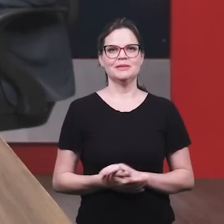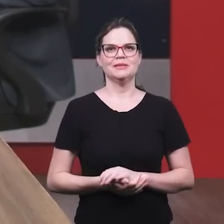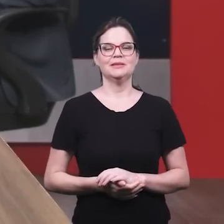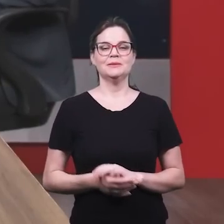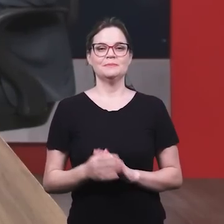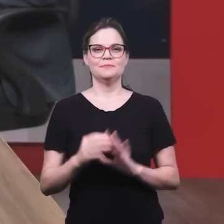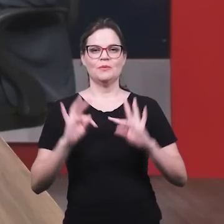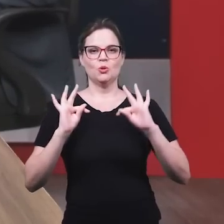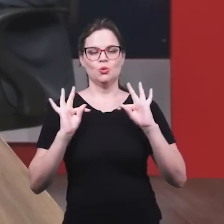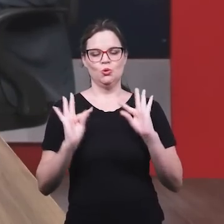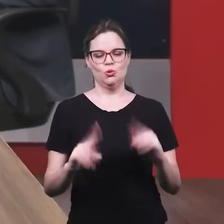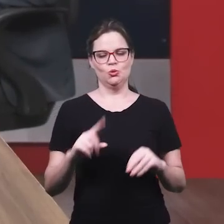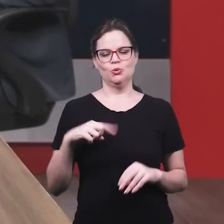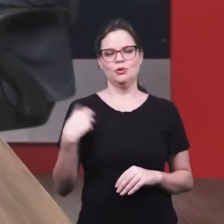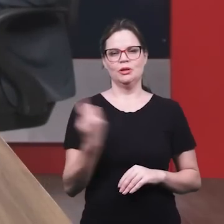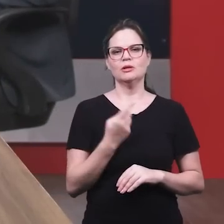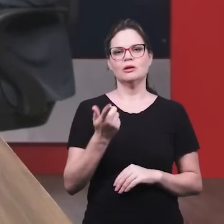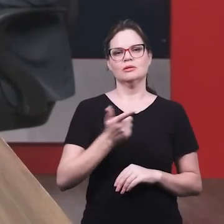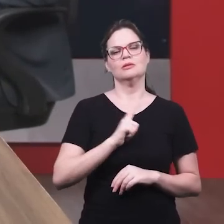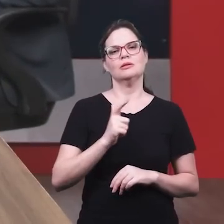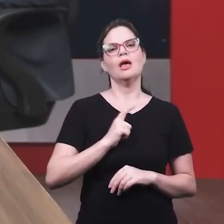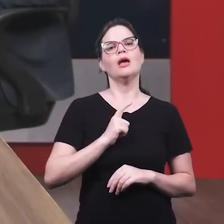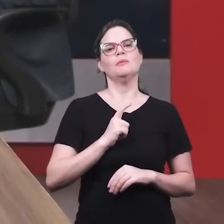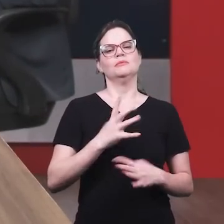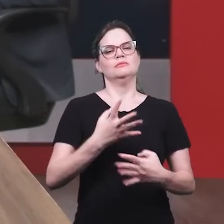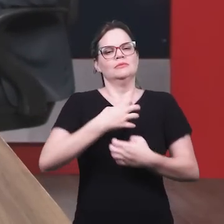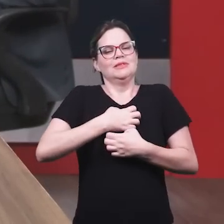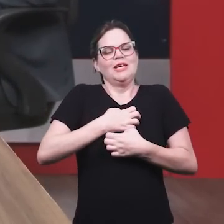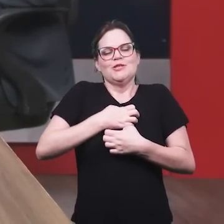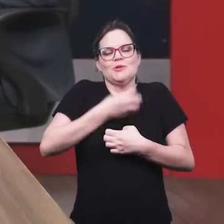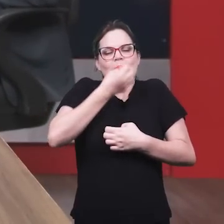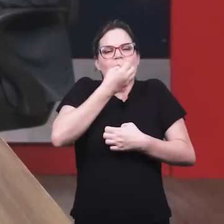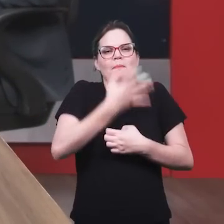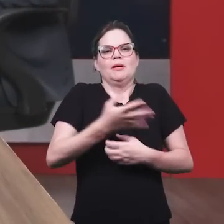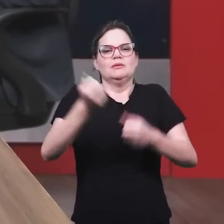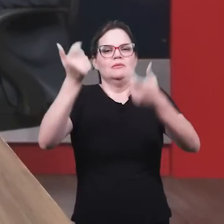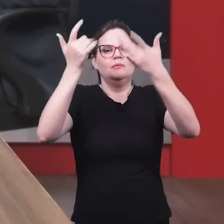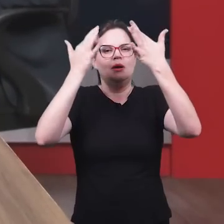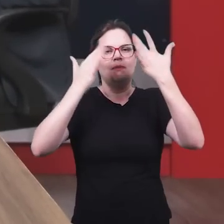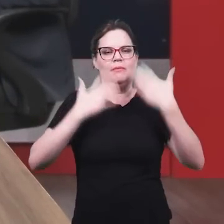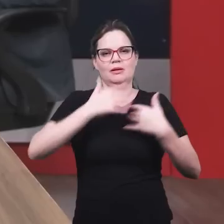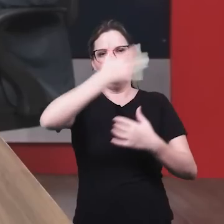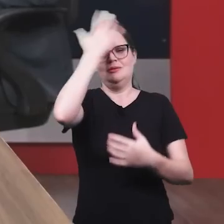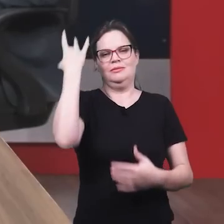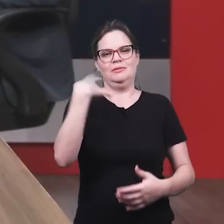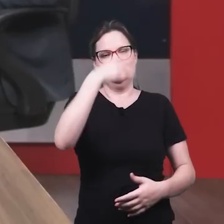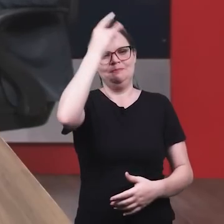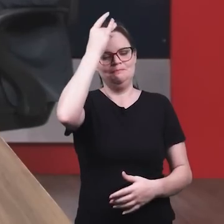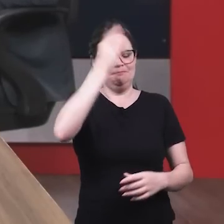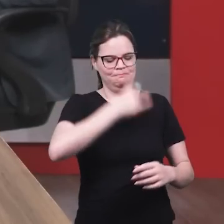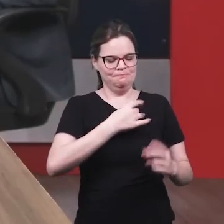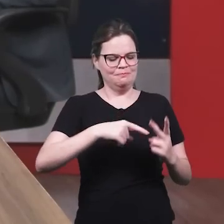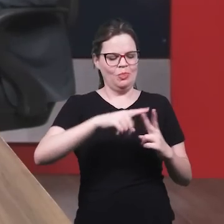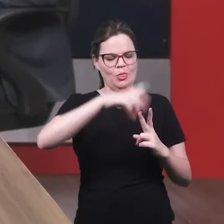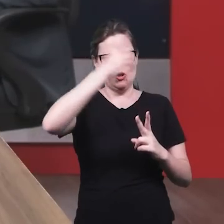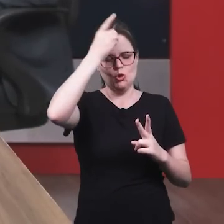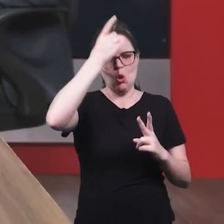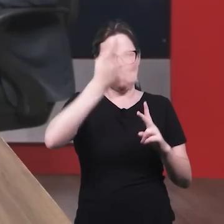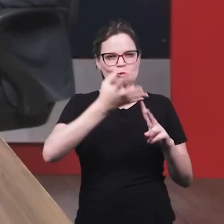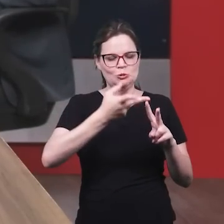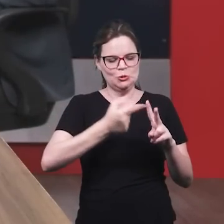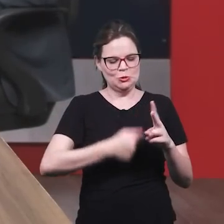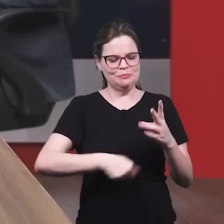que nós temos podido usufruir desse bom vinho, né? O batismo com o Espírito Santo, os dons